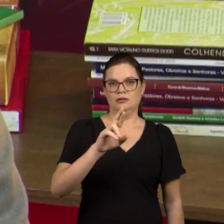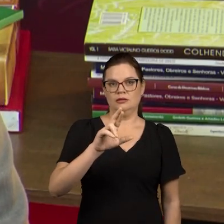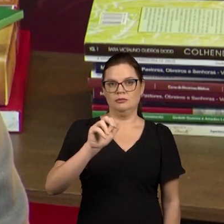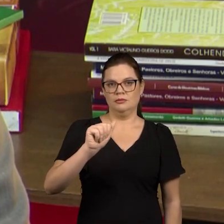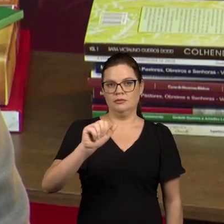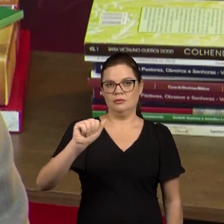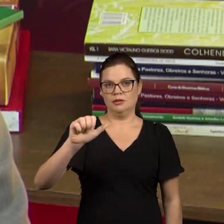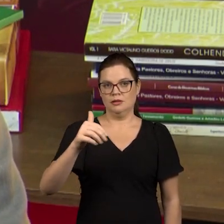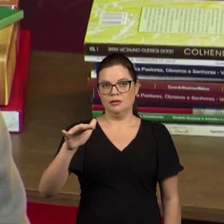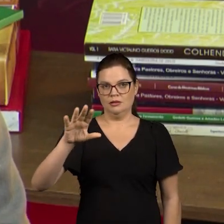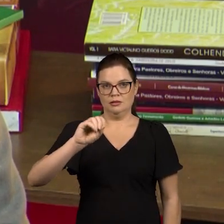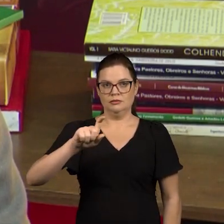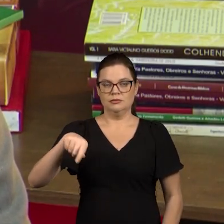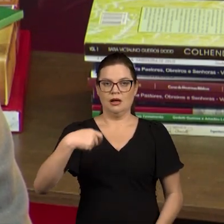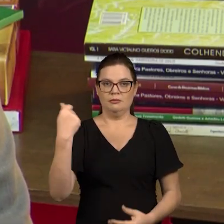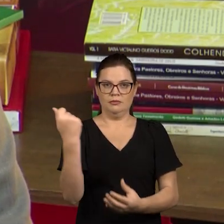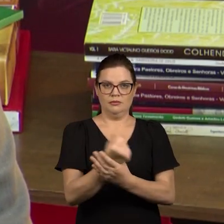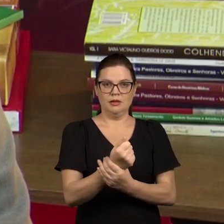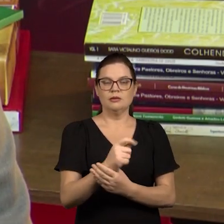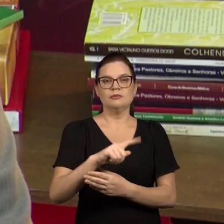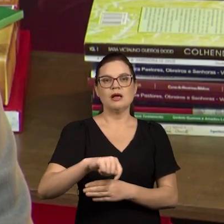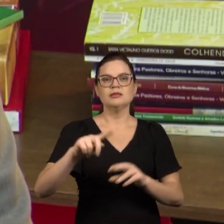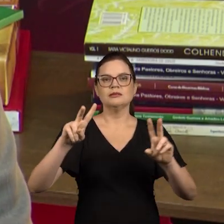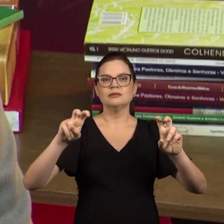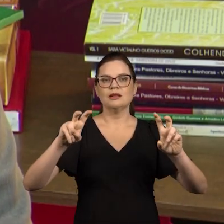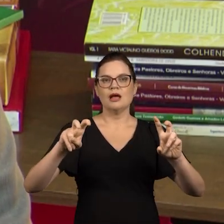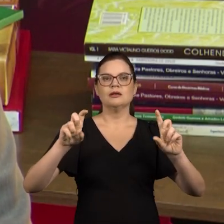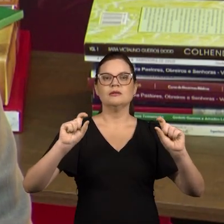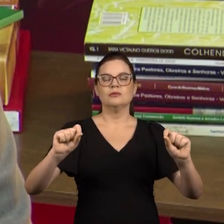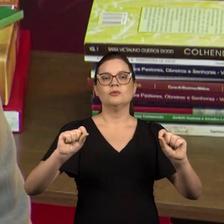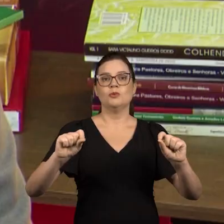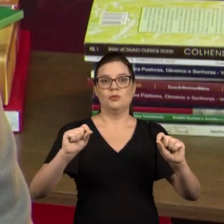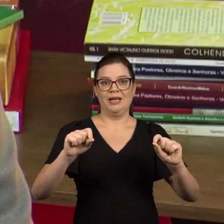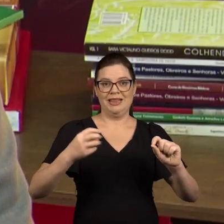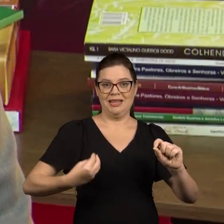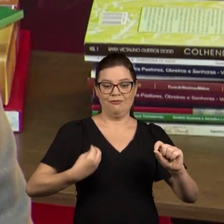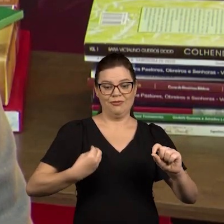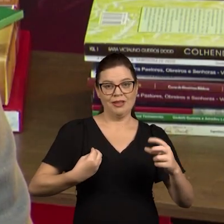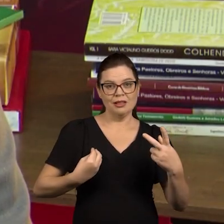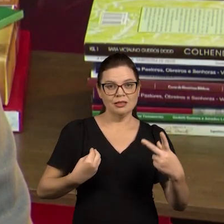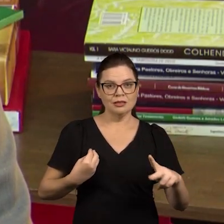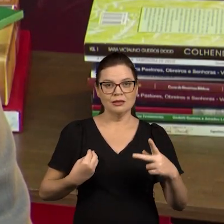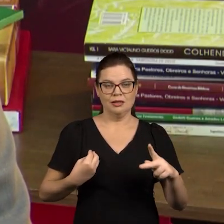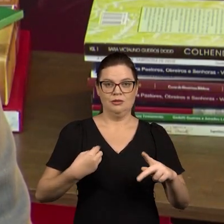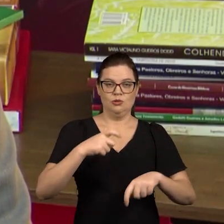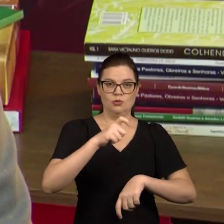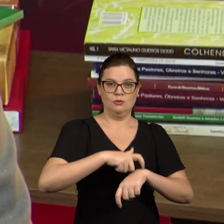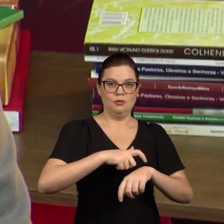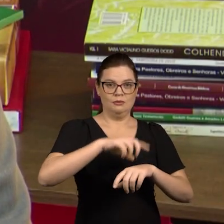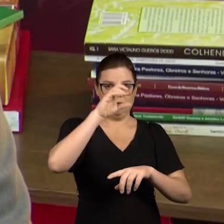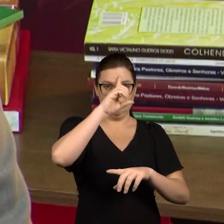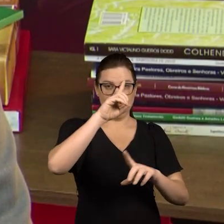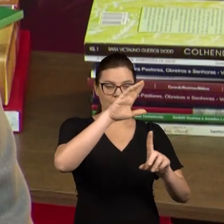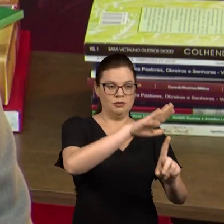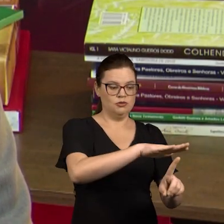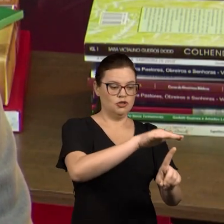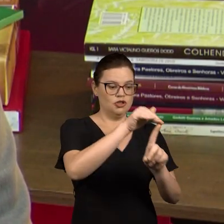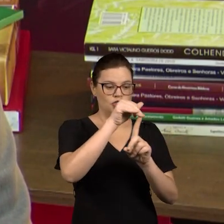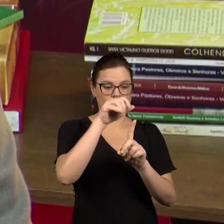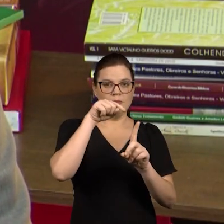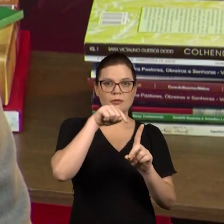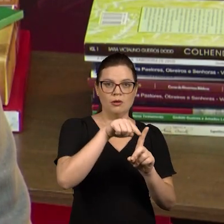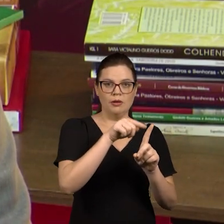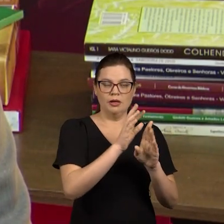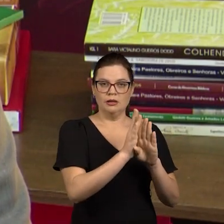muito interessante, porque desde o seu chamado até o nascimento e